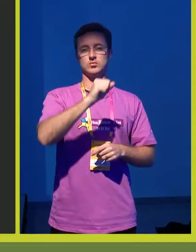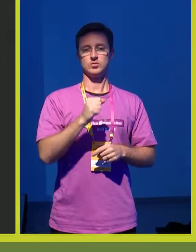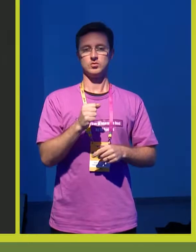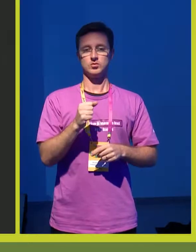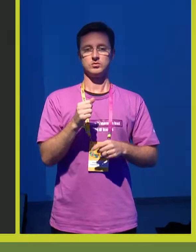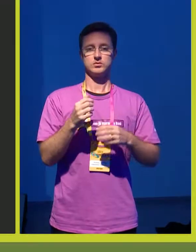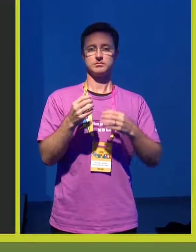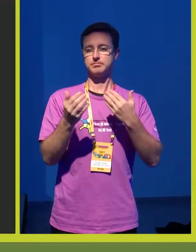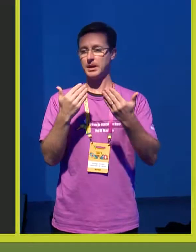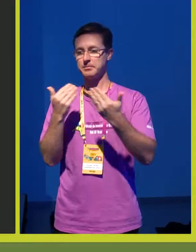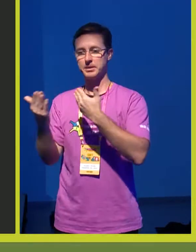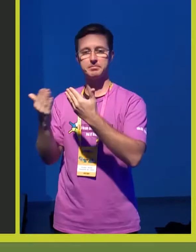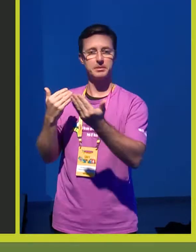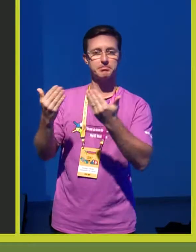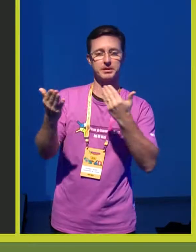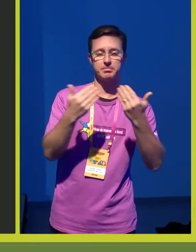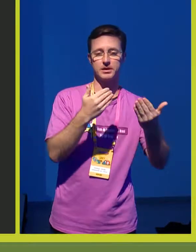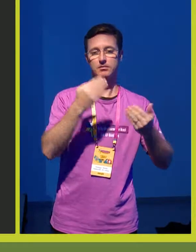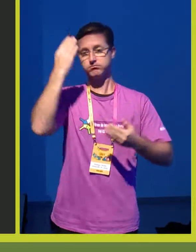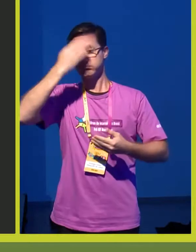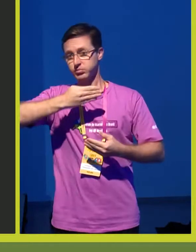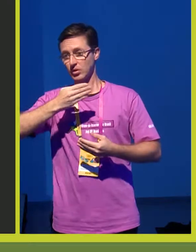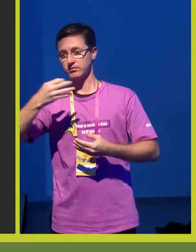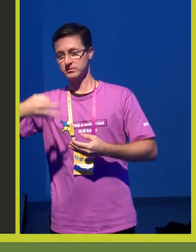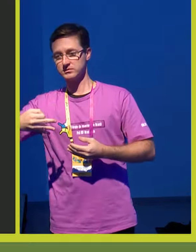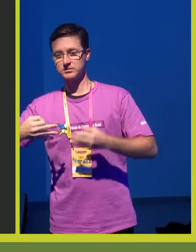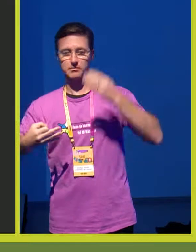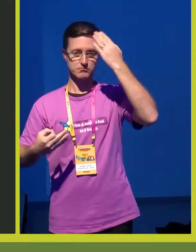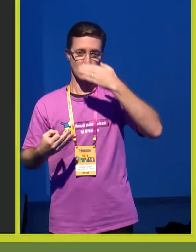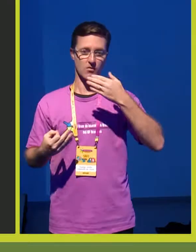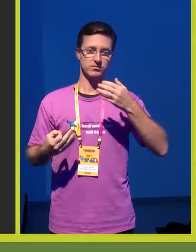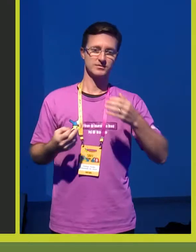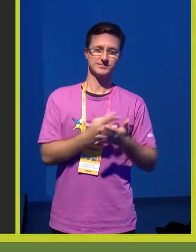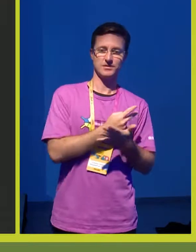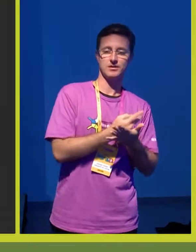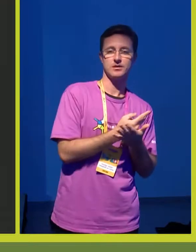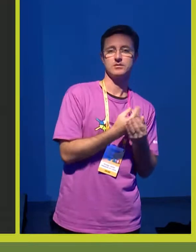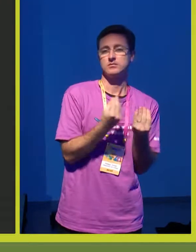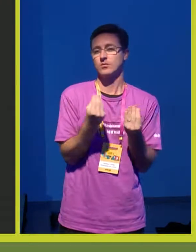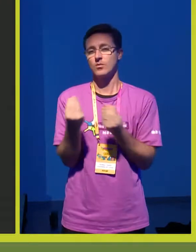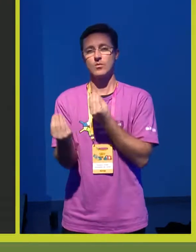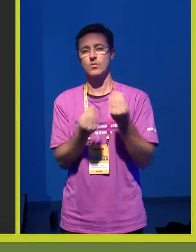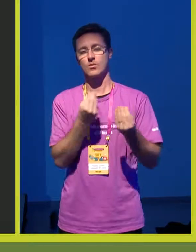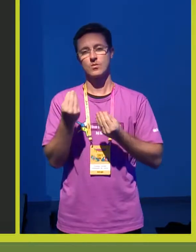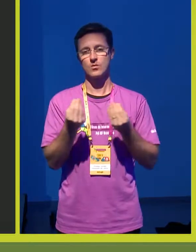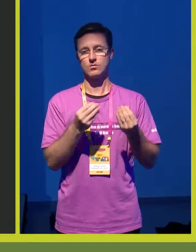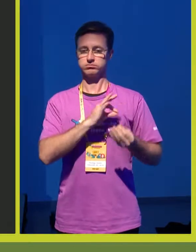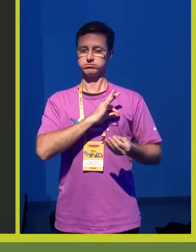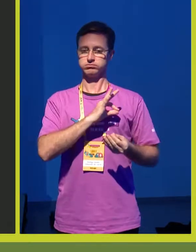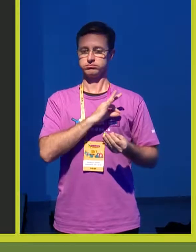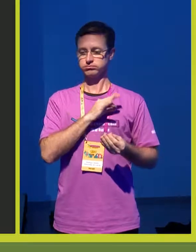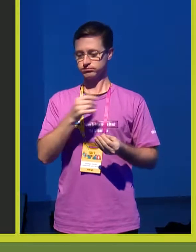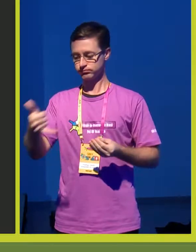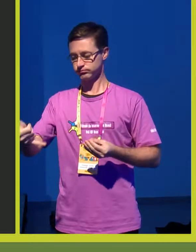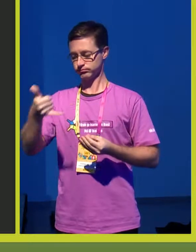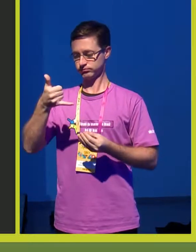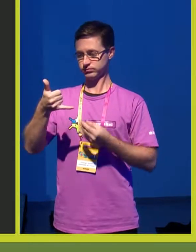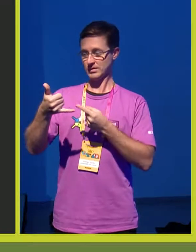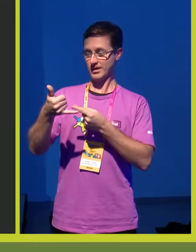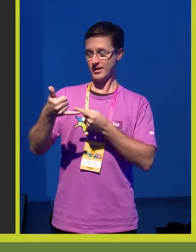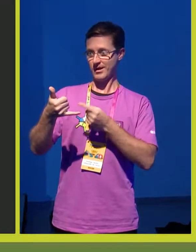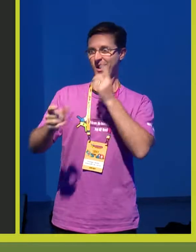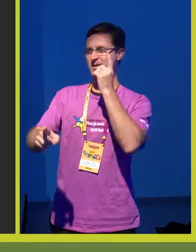utilizam para considerar prova lícita ou ilícita que é obtida pelo acesso da polícia ao celular em situações de